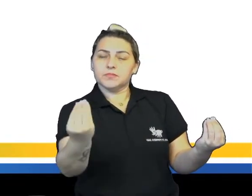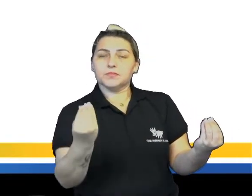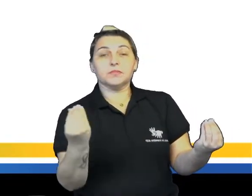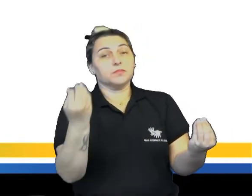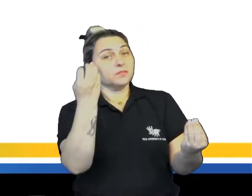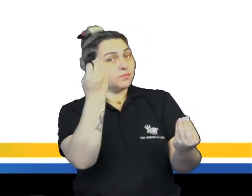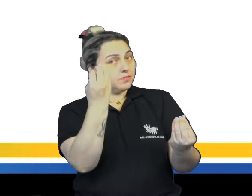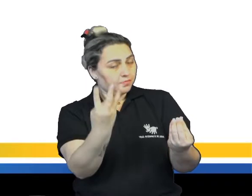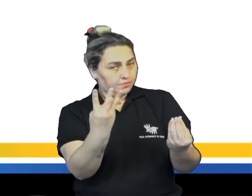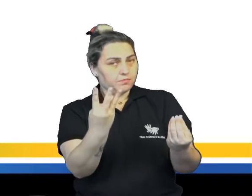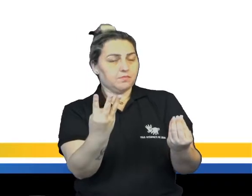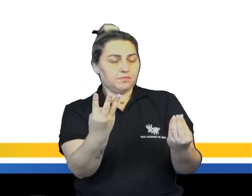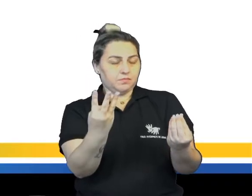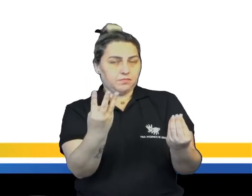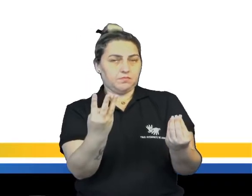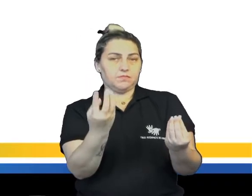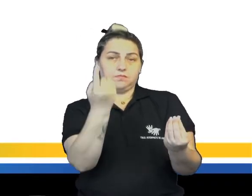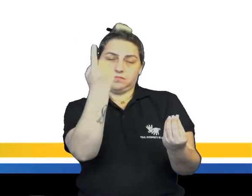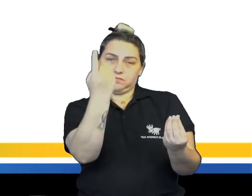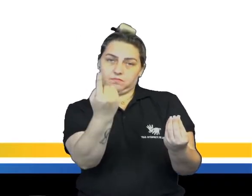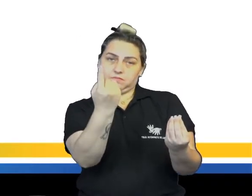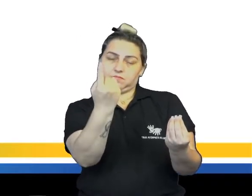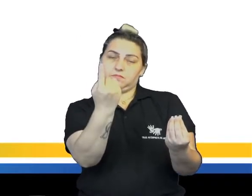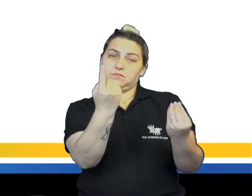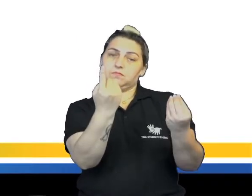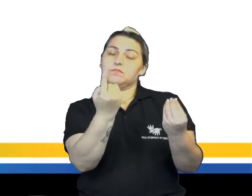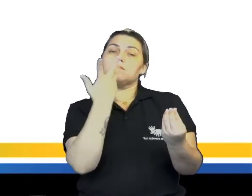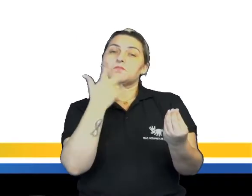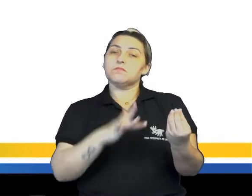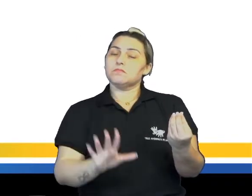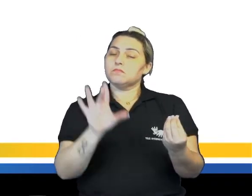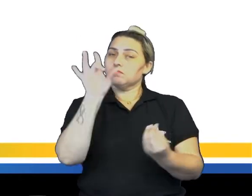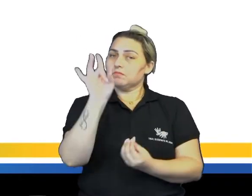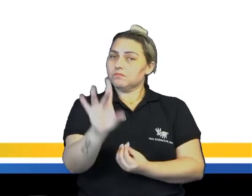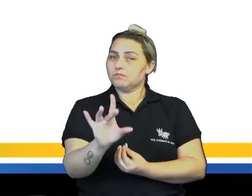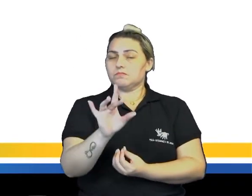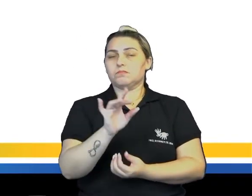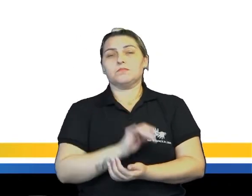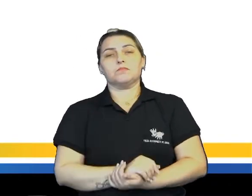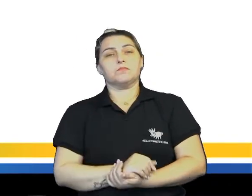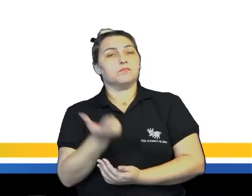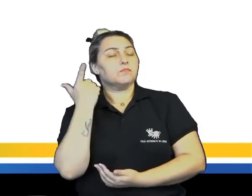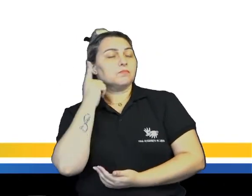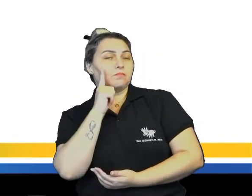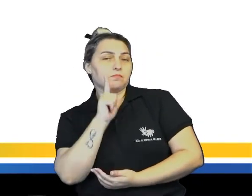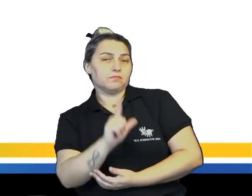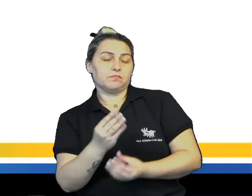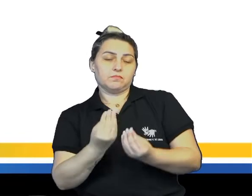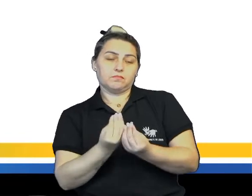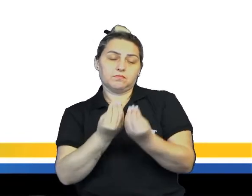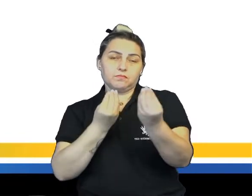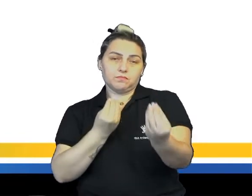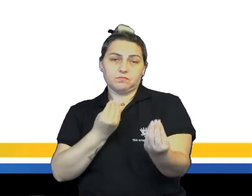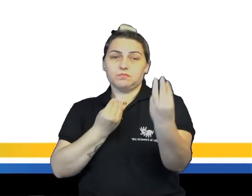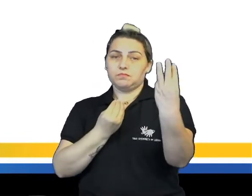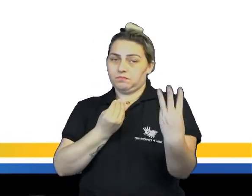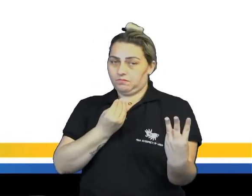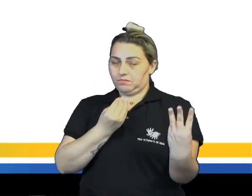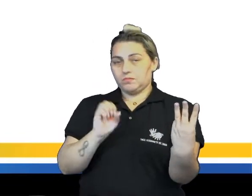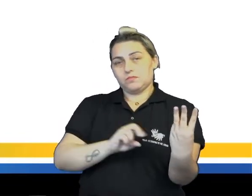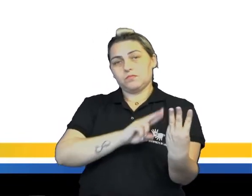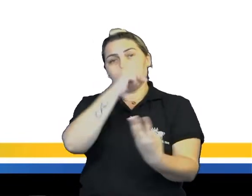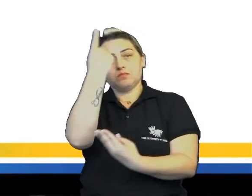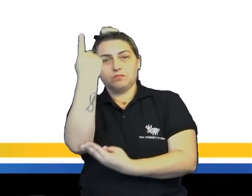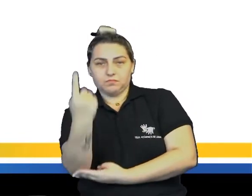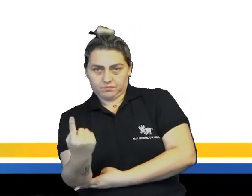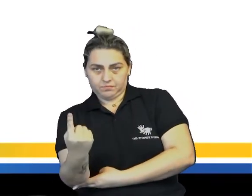3 maçãs e dar para uma criança apenas. Tá vendo? Você só conseguiu dividir por 3